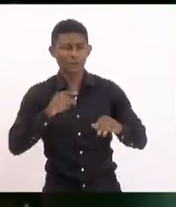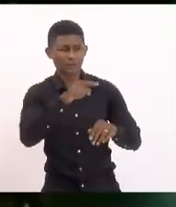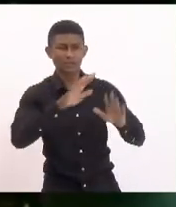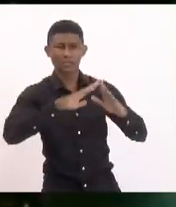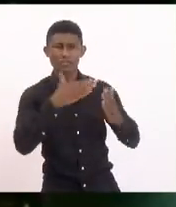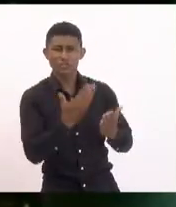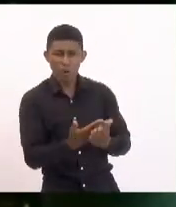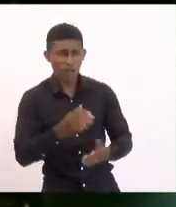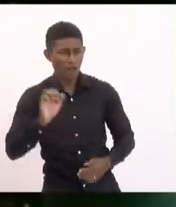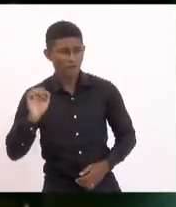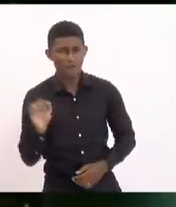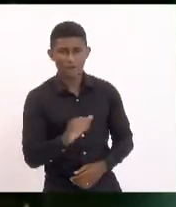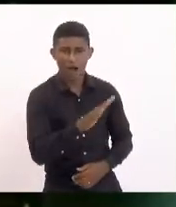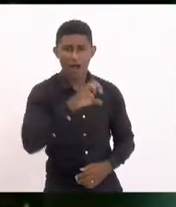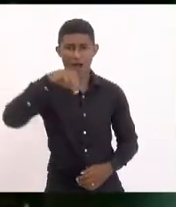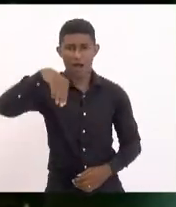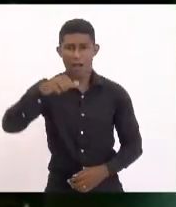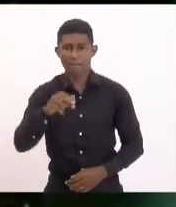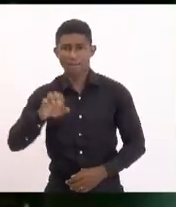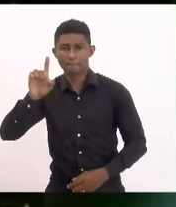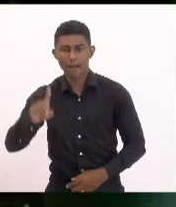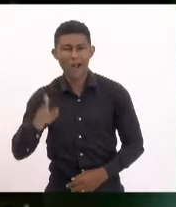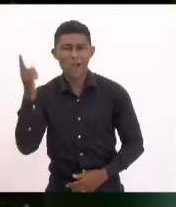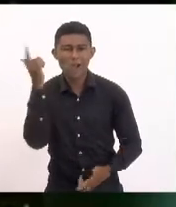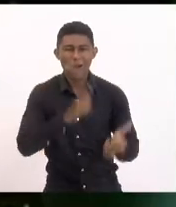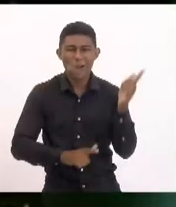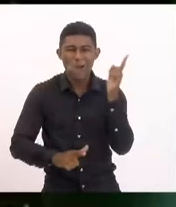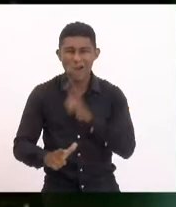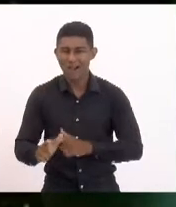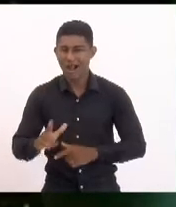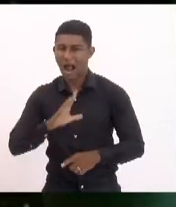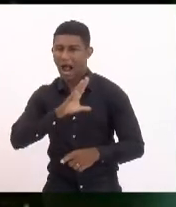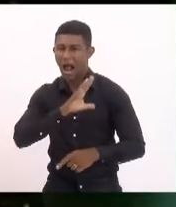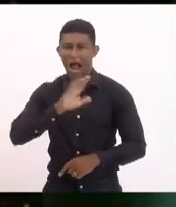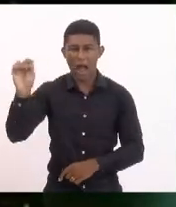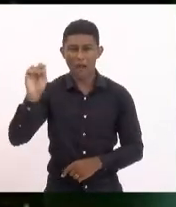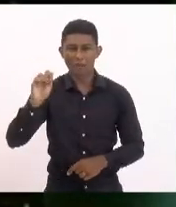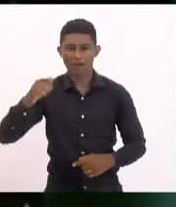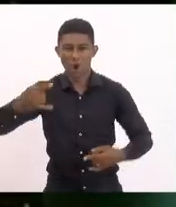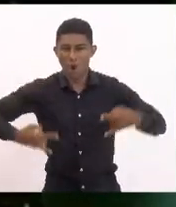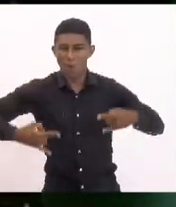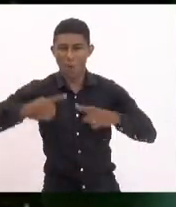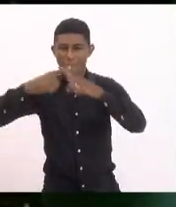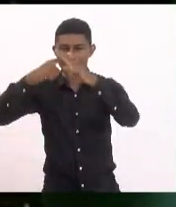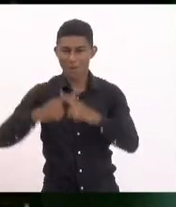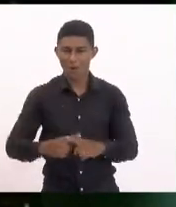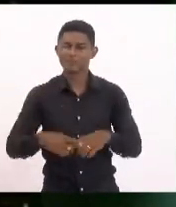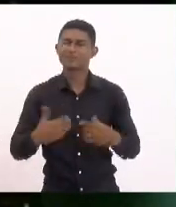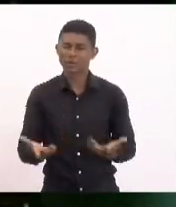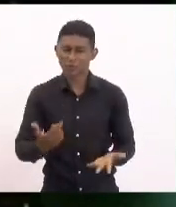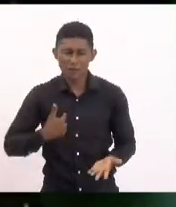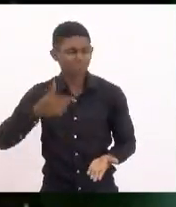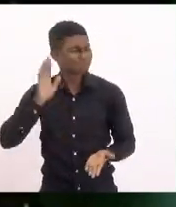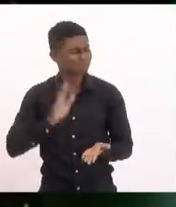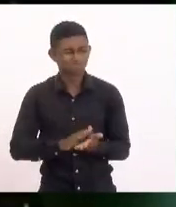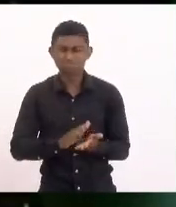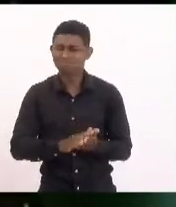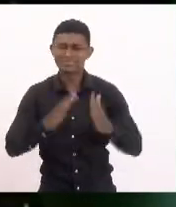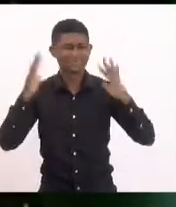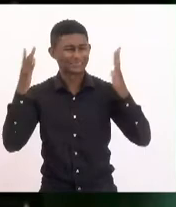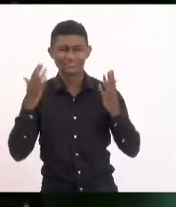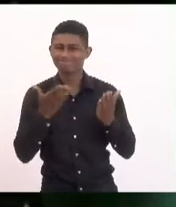da Maré, que tem campeões de robótica. Então, quero deixar aqui os meus parabéns a esses